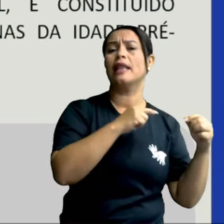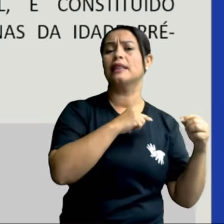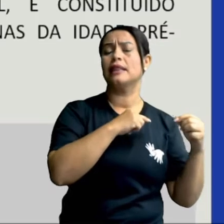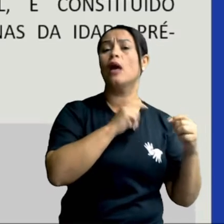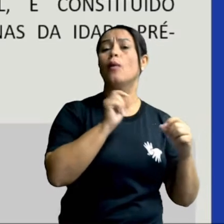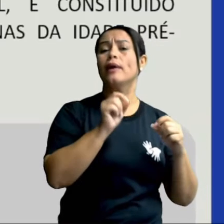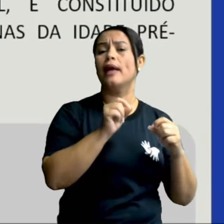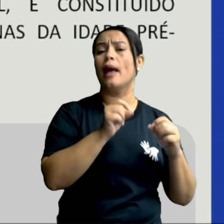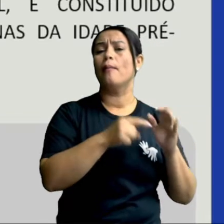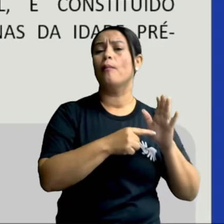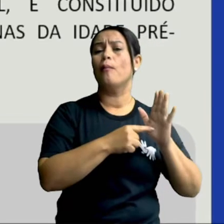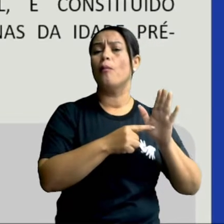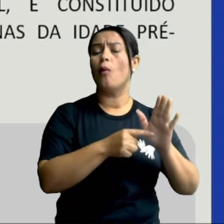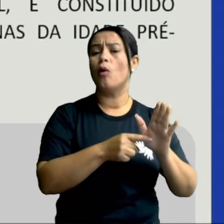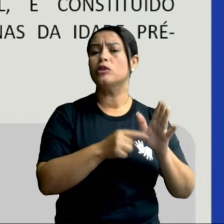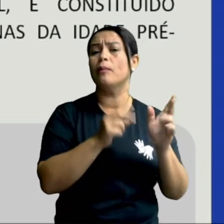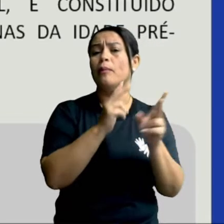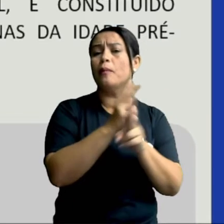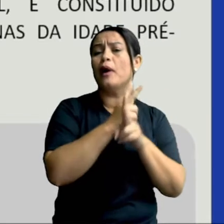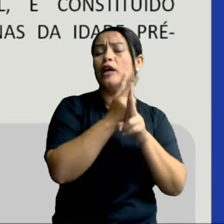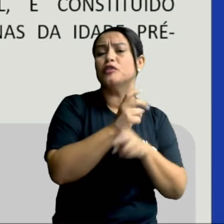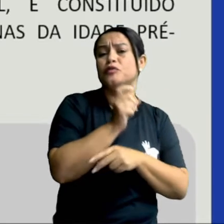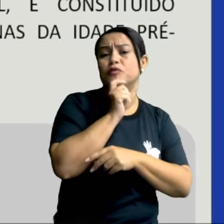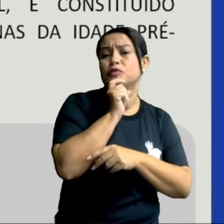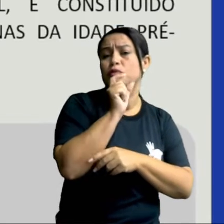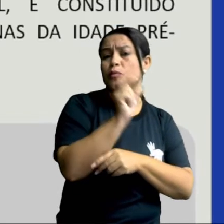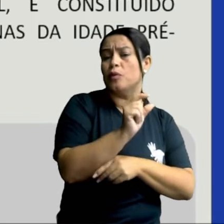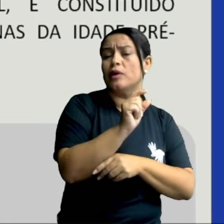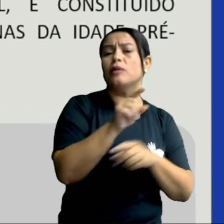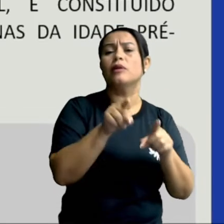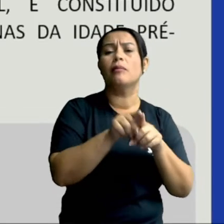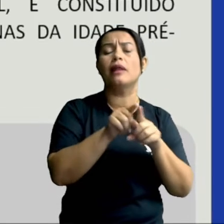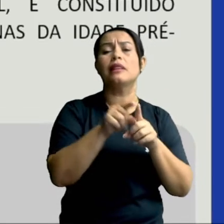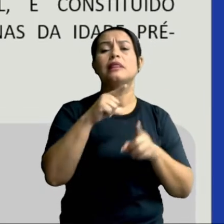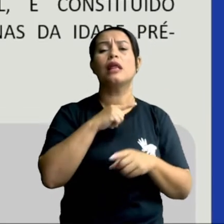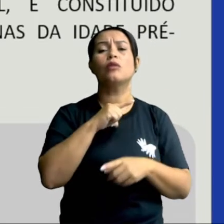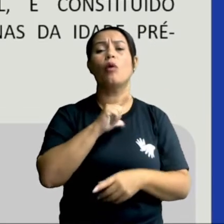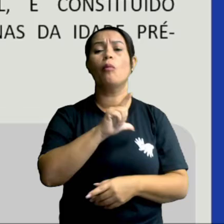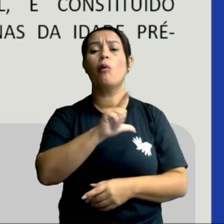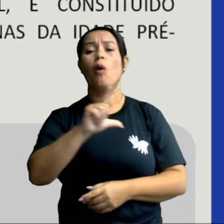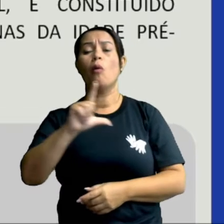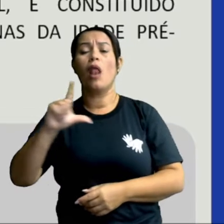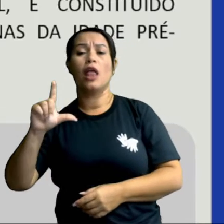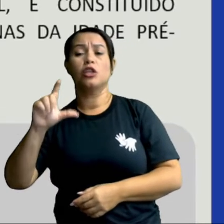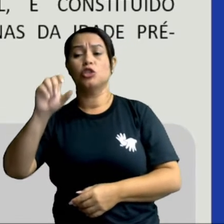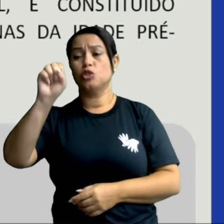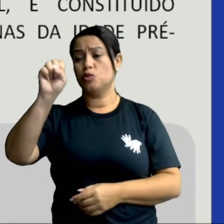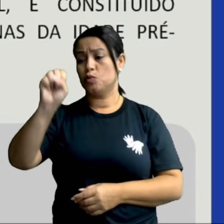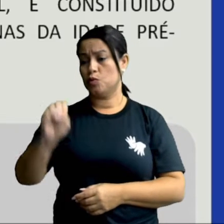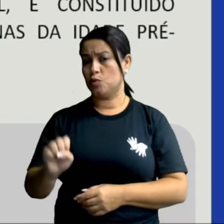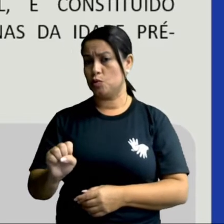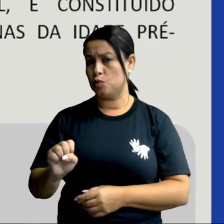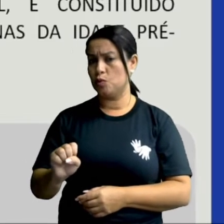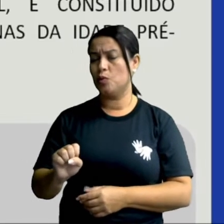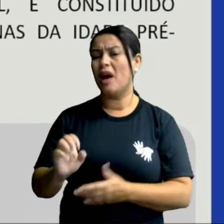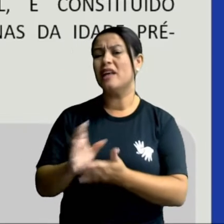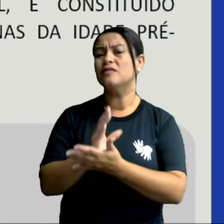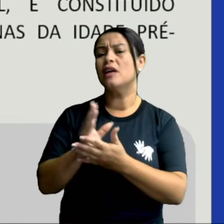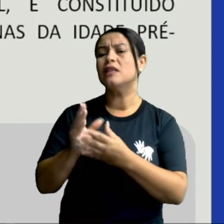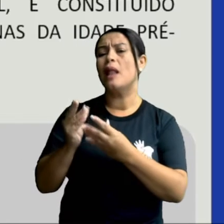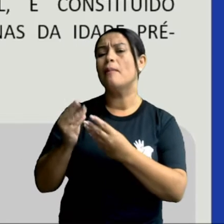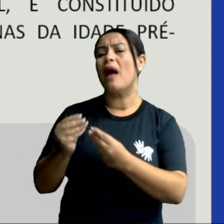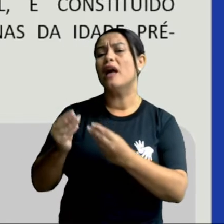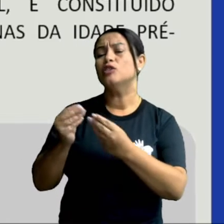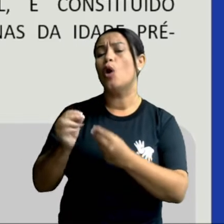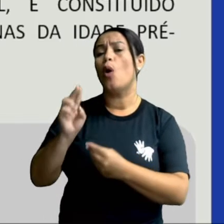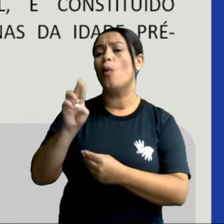áridas, enquanto as localizadas ao leste e o sul, elas são mais úmidas. E sua topografia